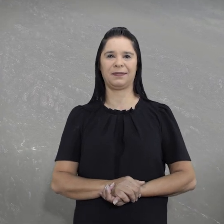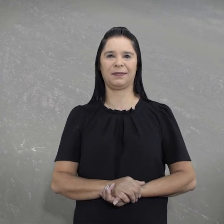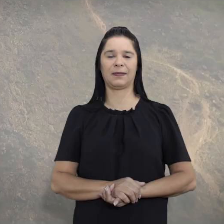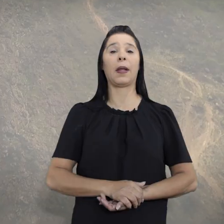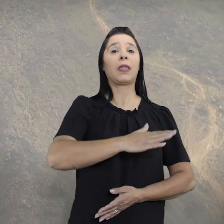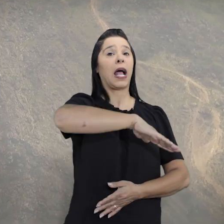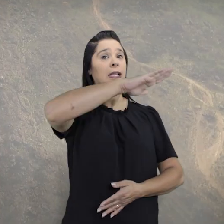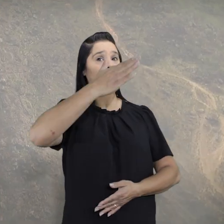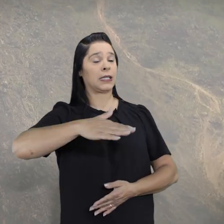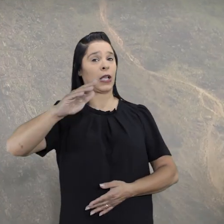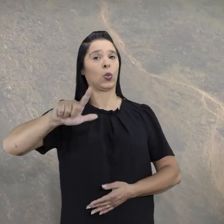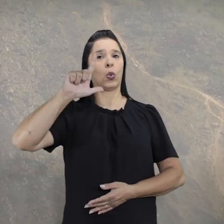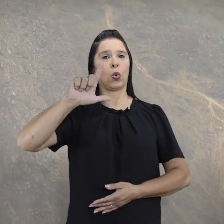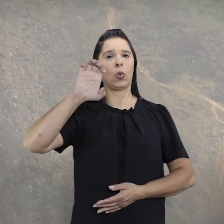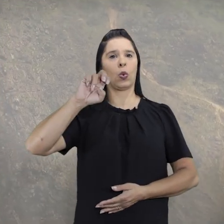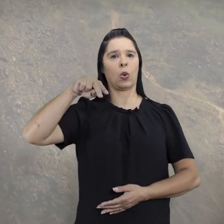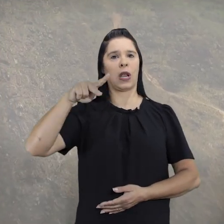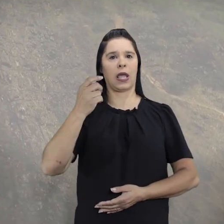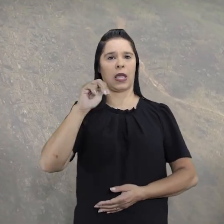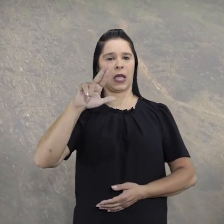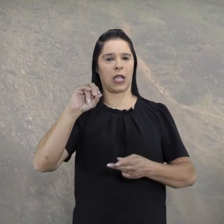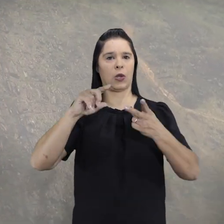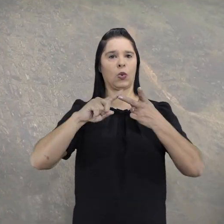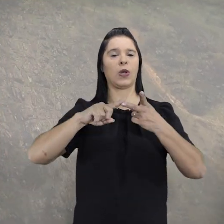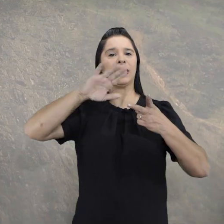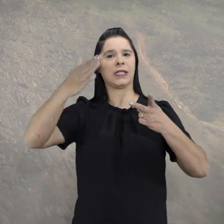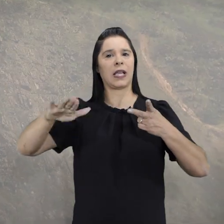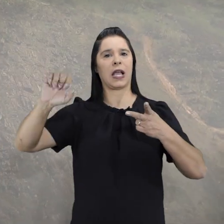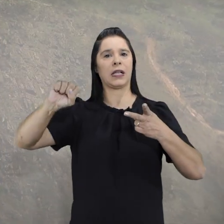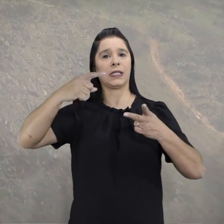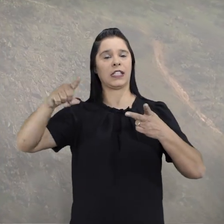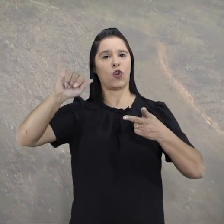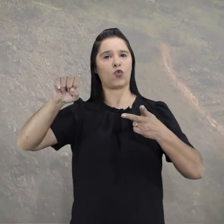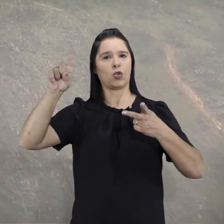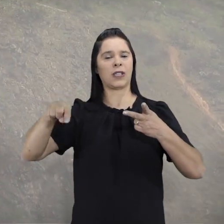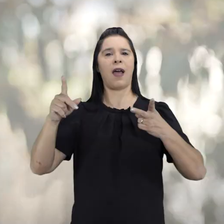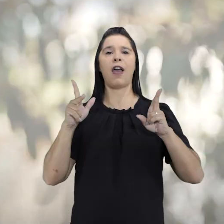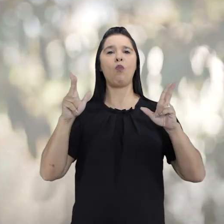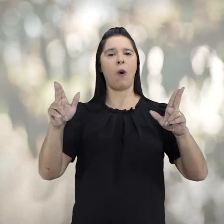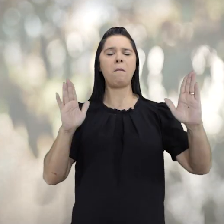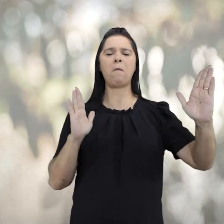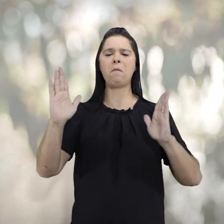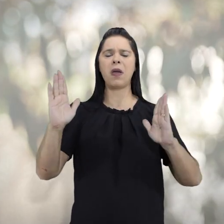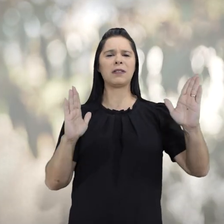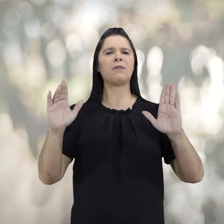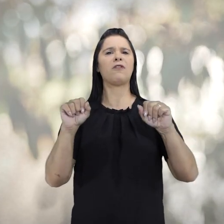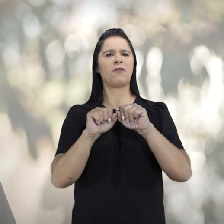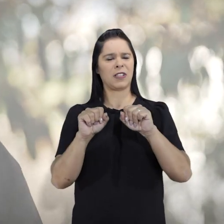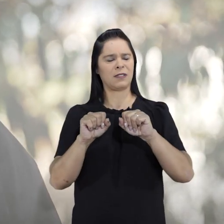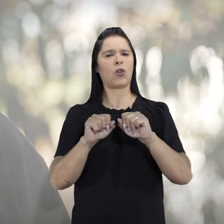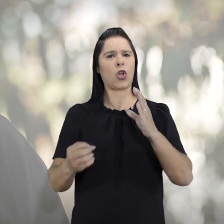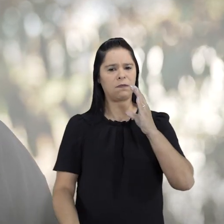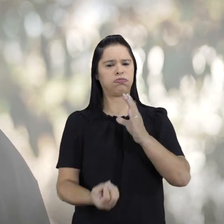E a Serra do Lenheiro com a Serra de São José, a formação delas é do mesmo período, não é? A